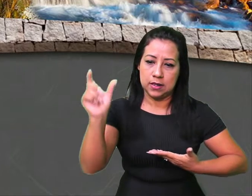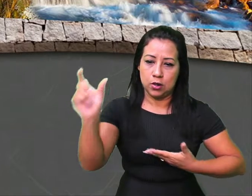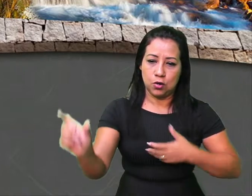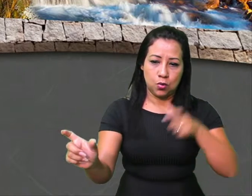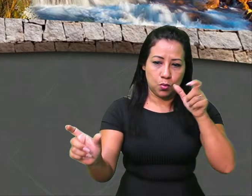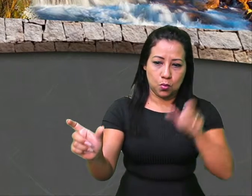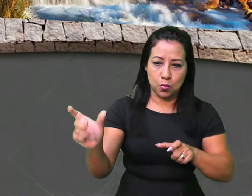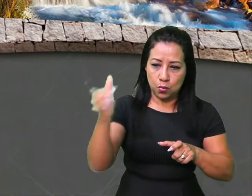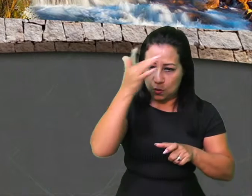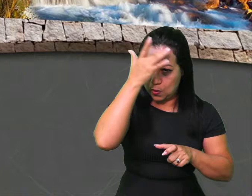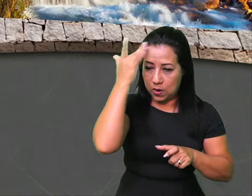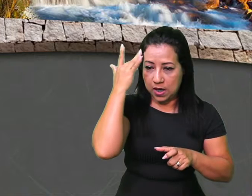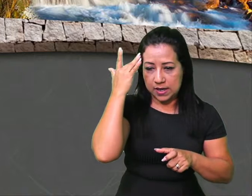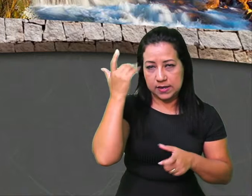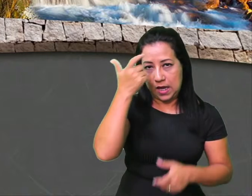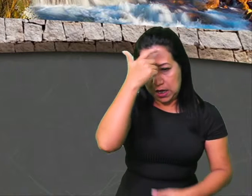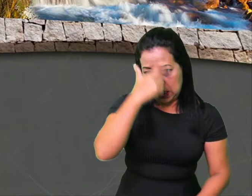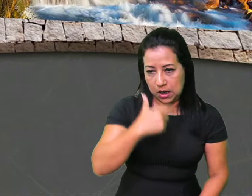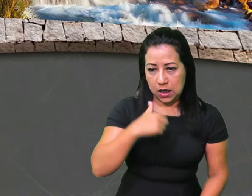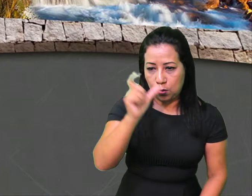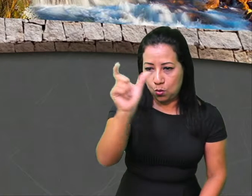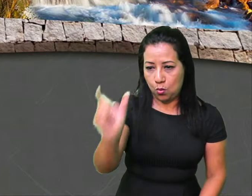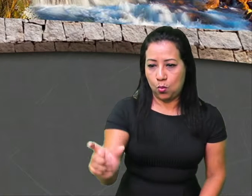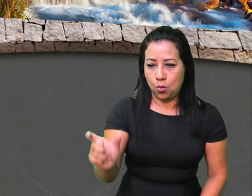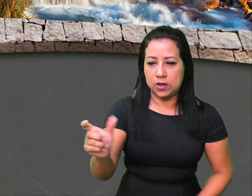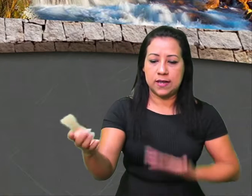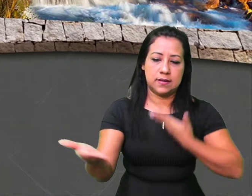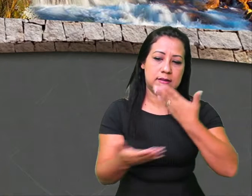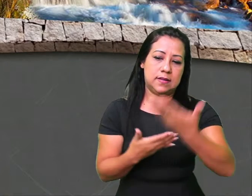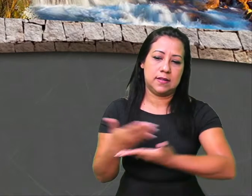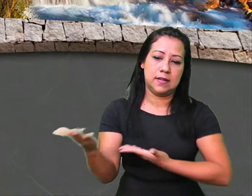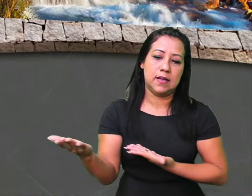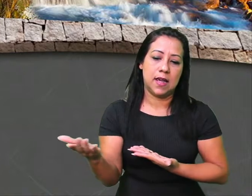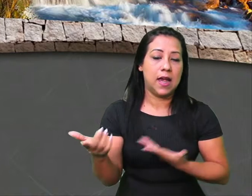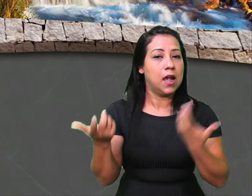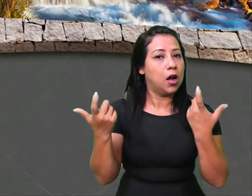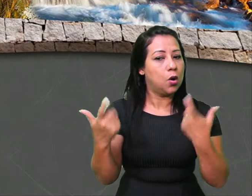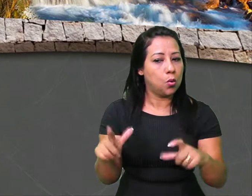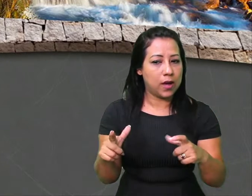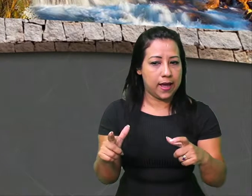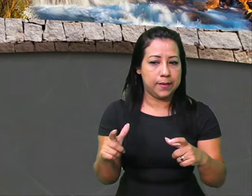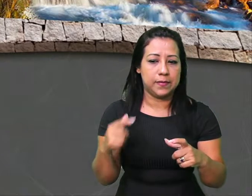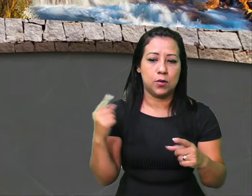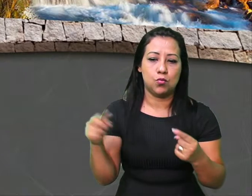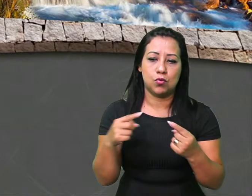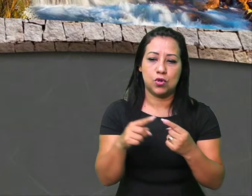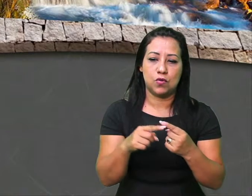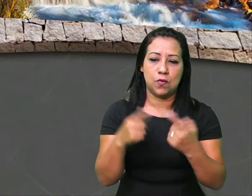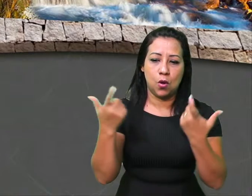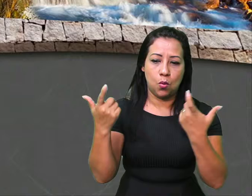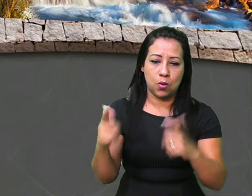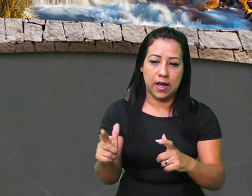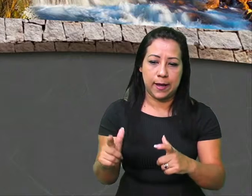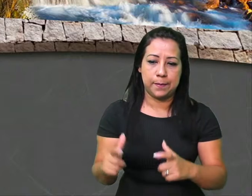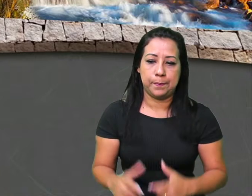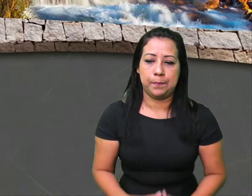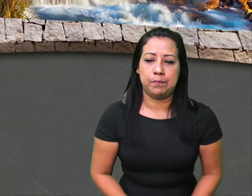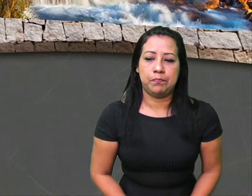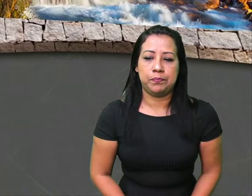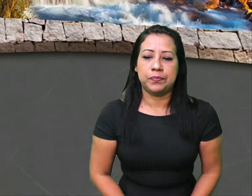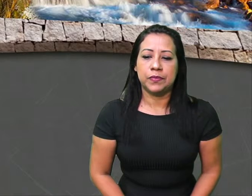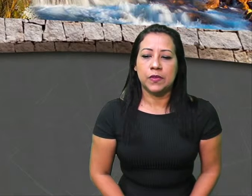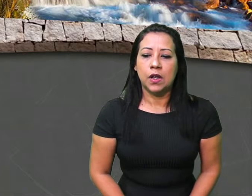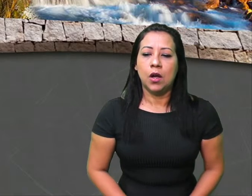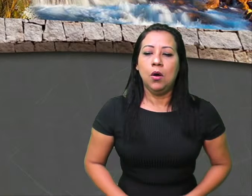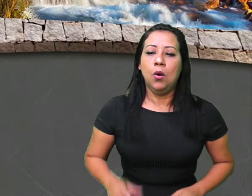Afetivas, tá? Portanto, esse lugar, vivido concretamente, é denominado de lugar, tá? Onde eu tenho, ok?